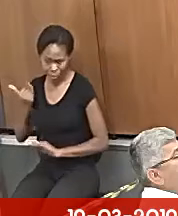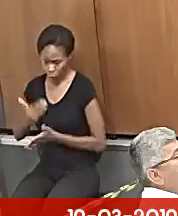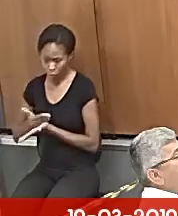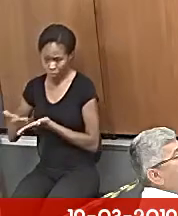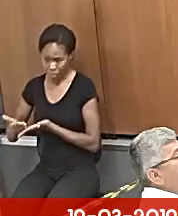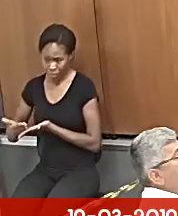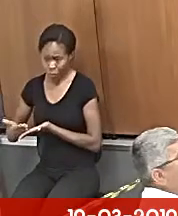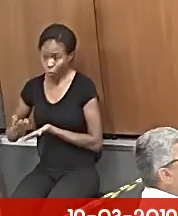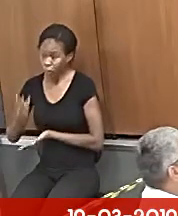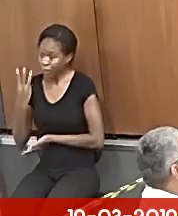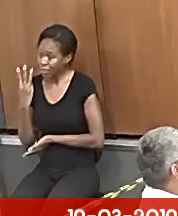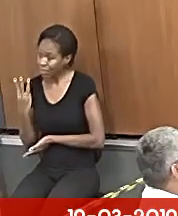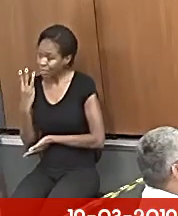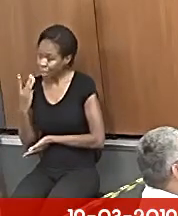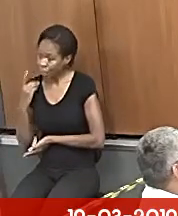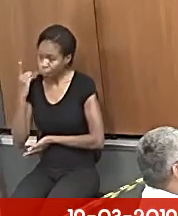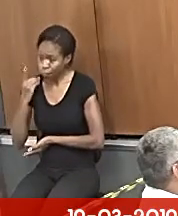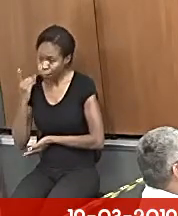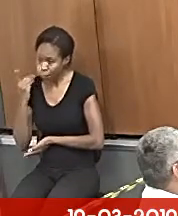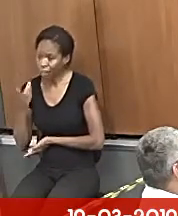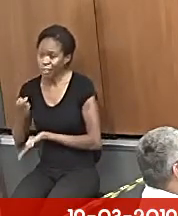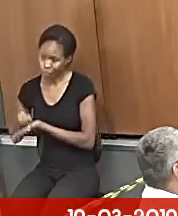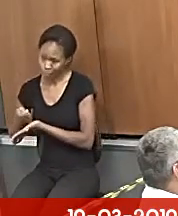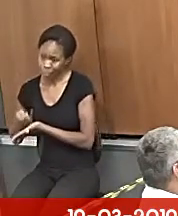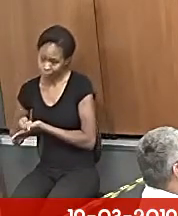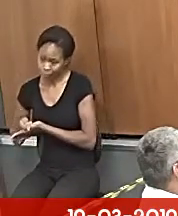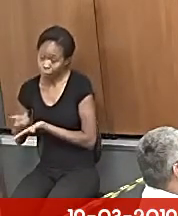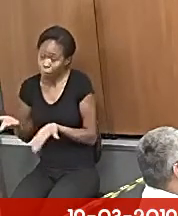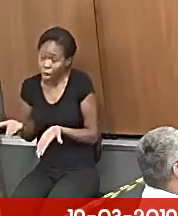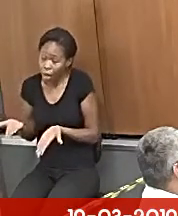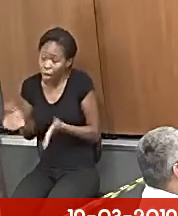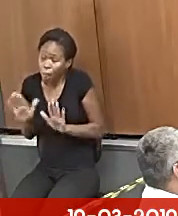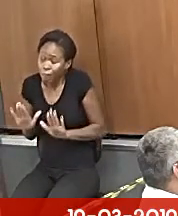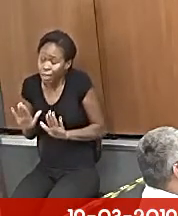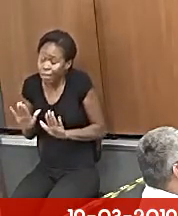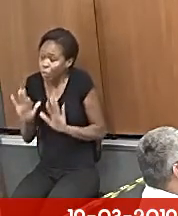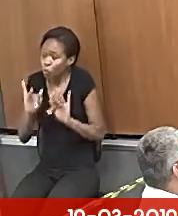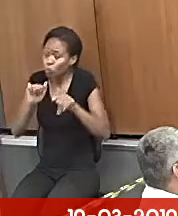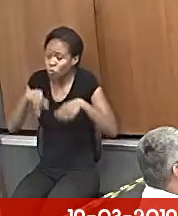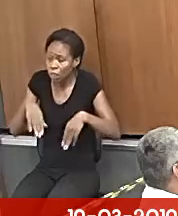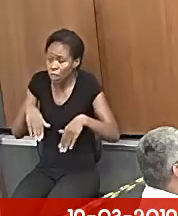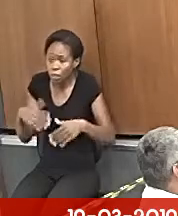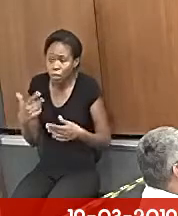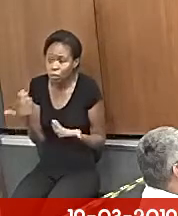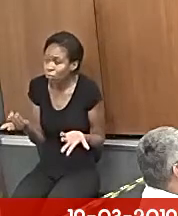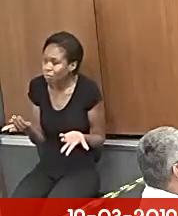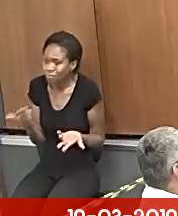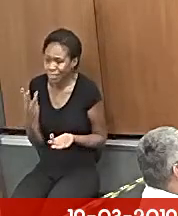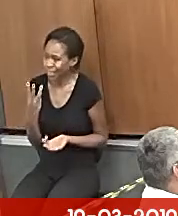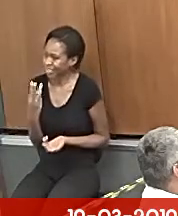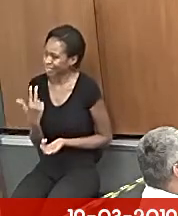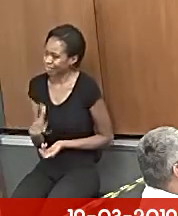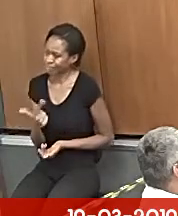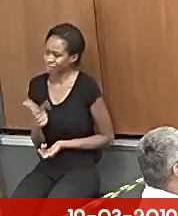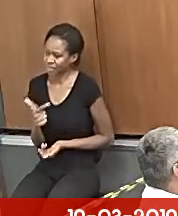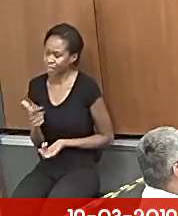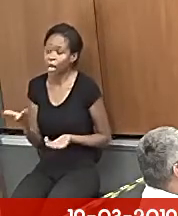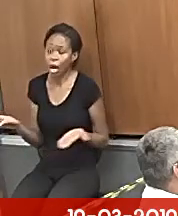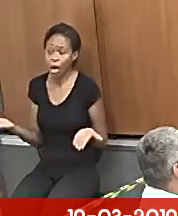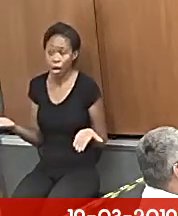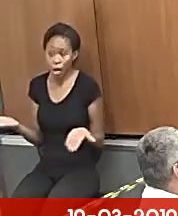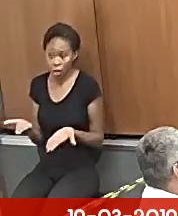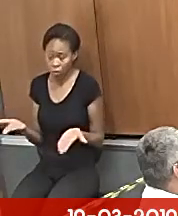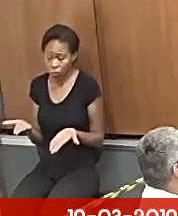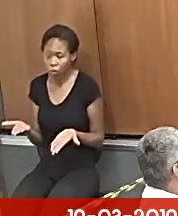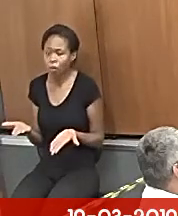terminava com três porque vinha emprestados de outras comissões para a gente continuar os trabalhos e